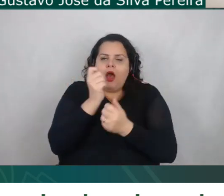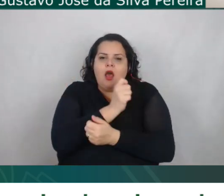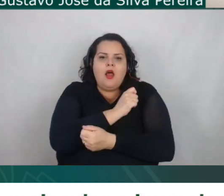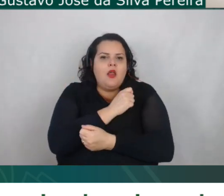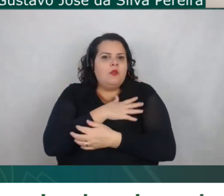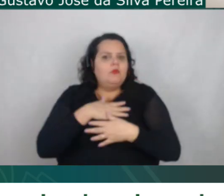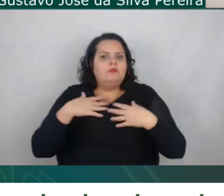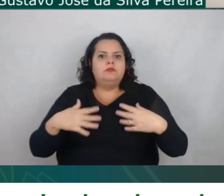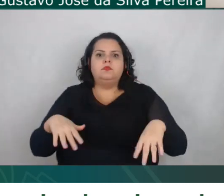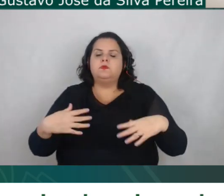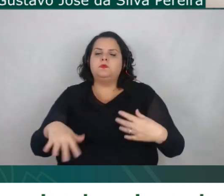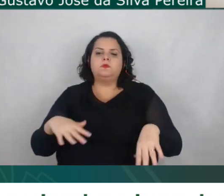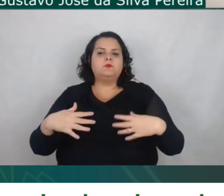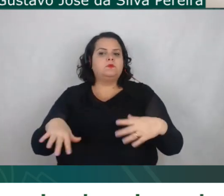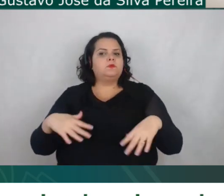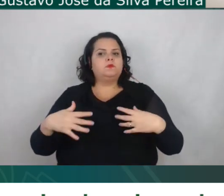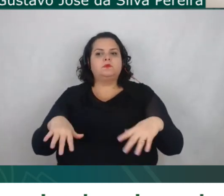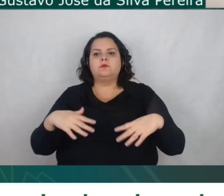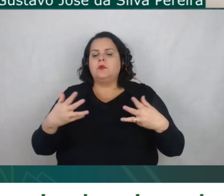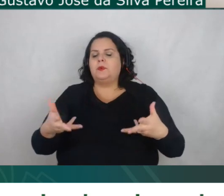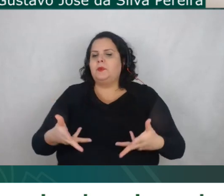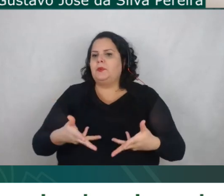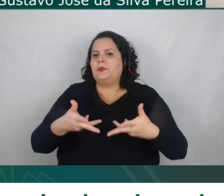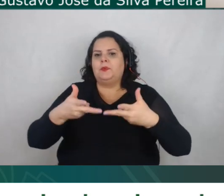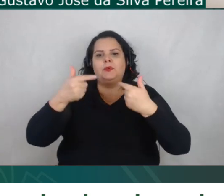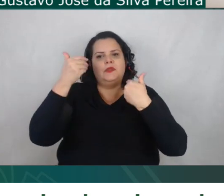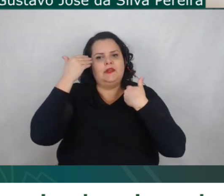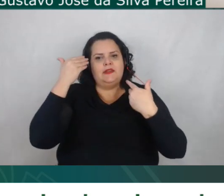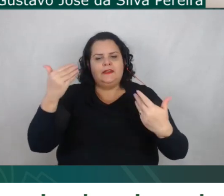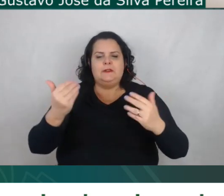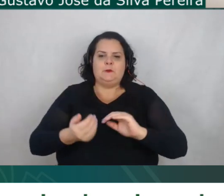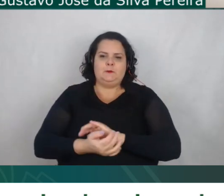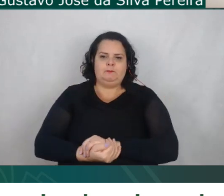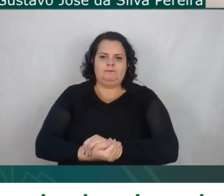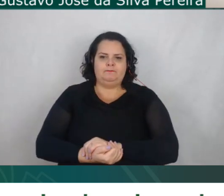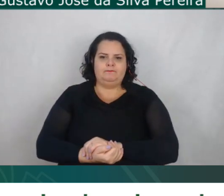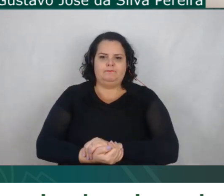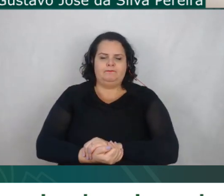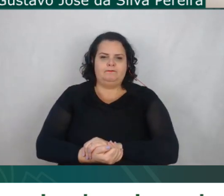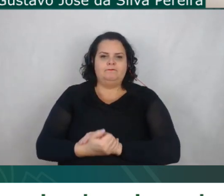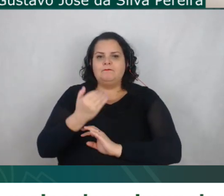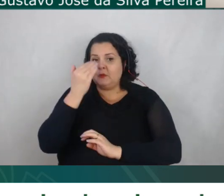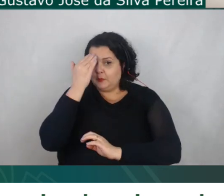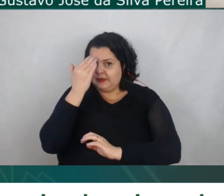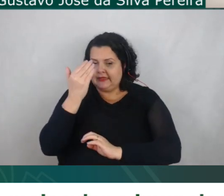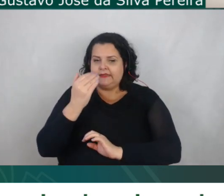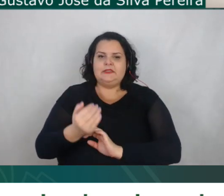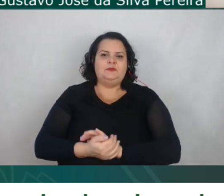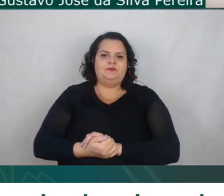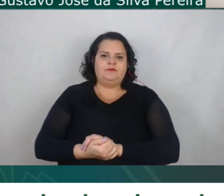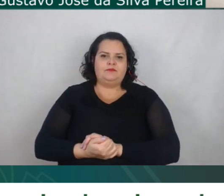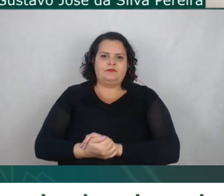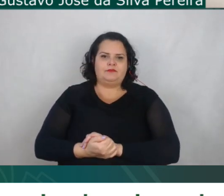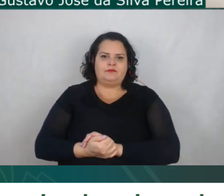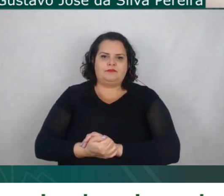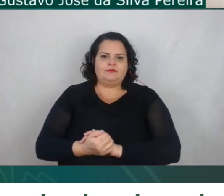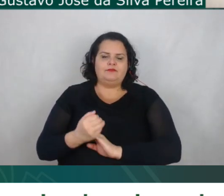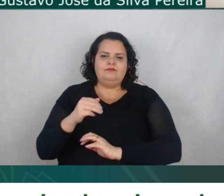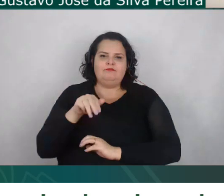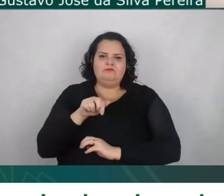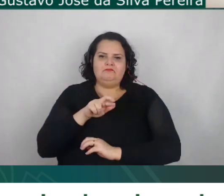e está sendo todos os dias, eu agradeço muito. Muito obrigada. Mário, você quer fazer